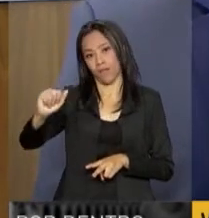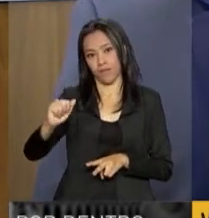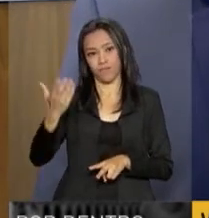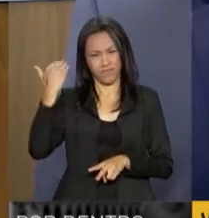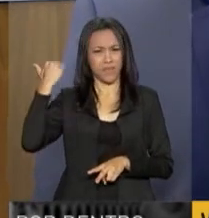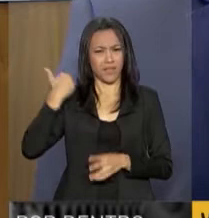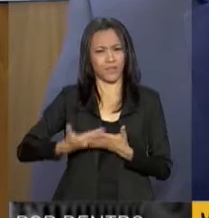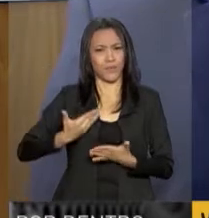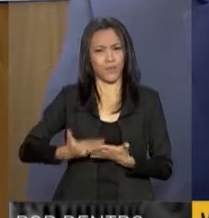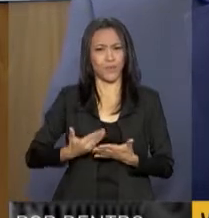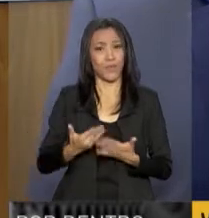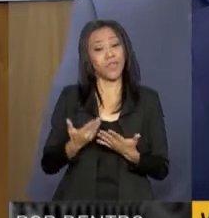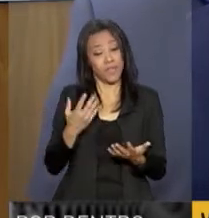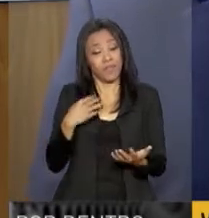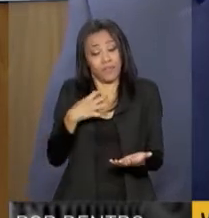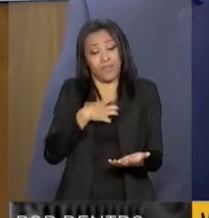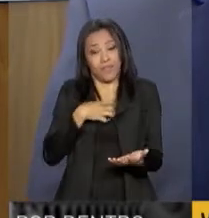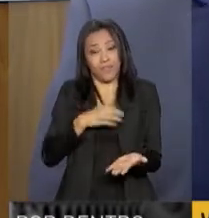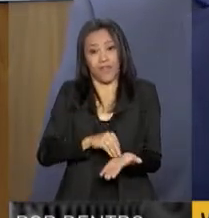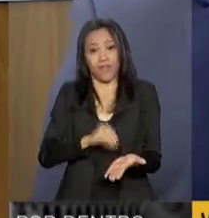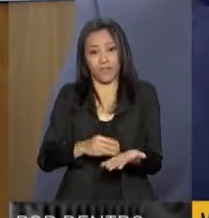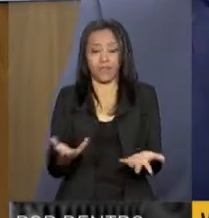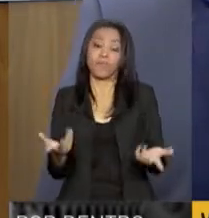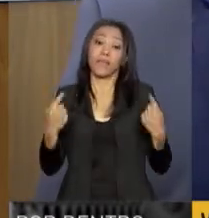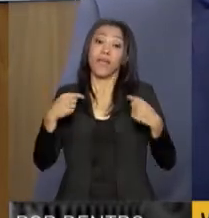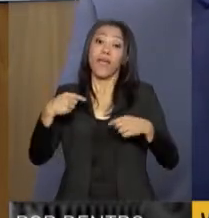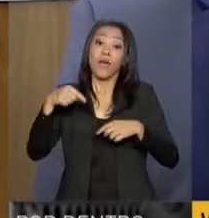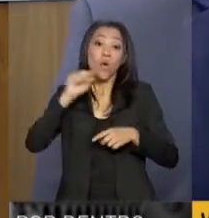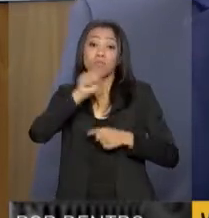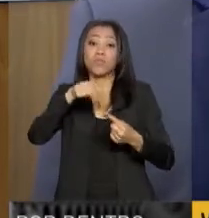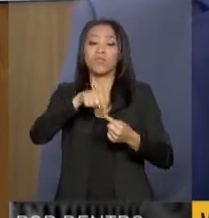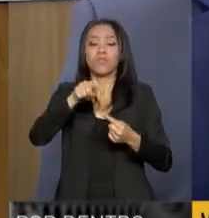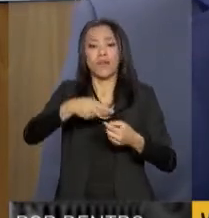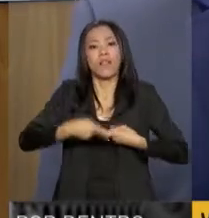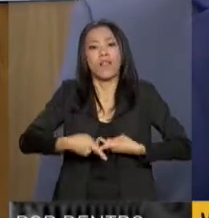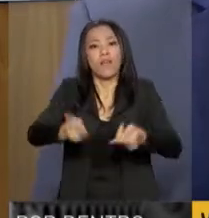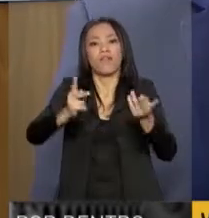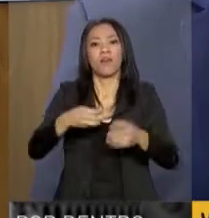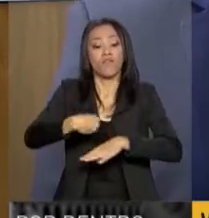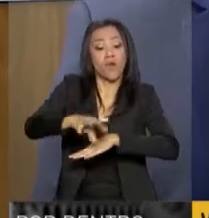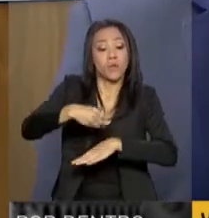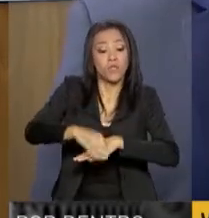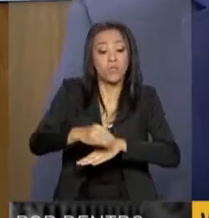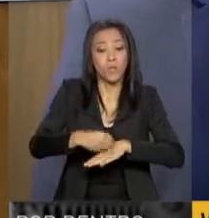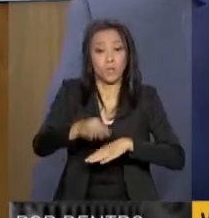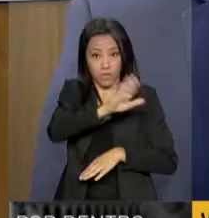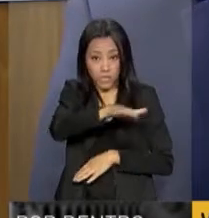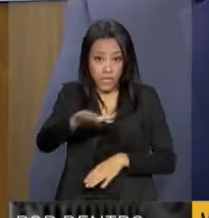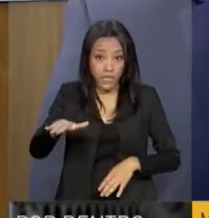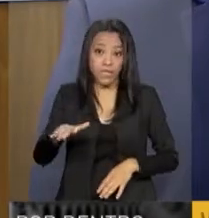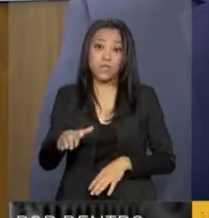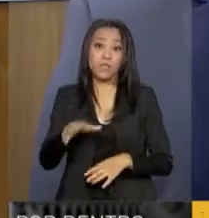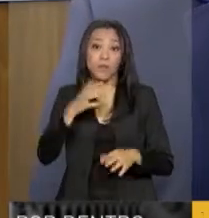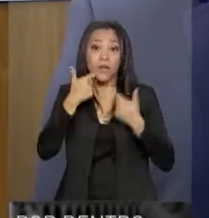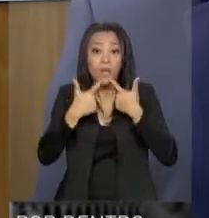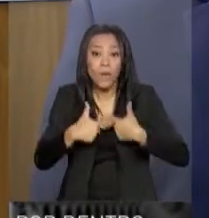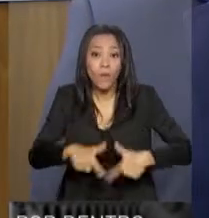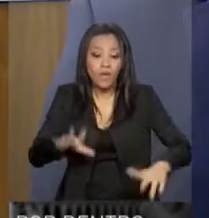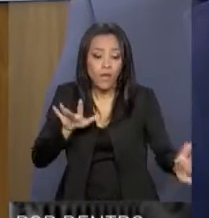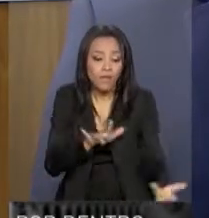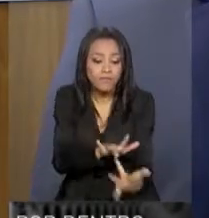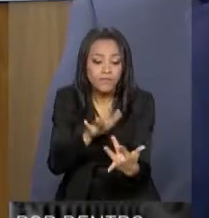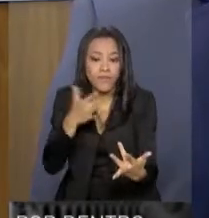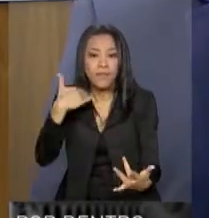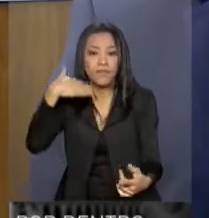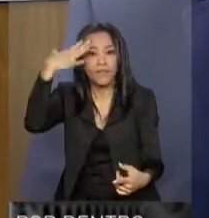crianças um dos objetivos é isso levasse as informações nem para as crianças com uma visão bem cidadã é lembrar o seguinte esses